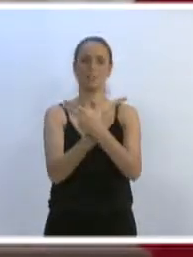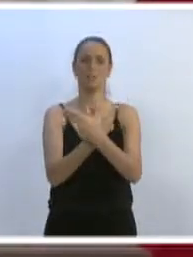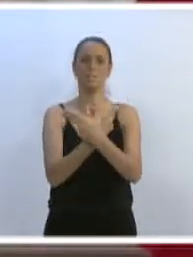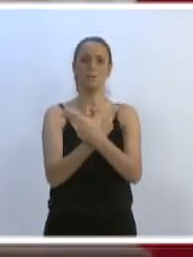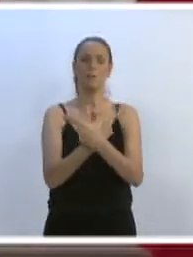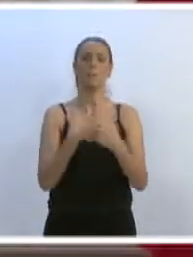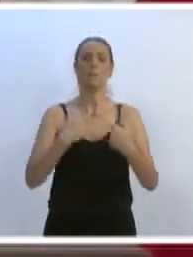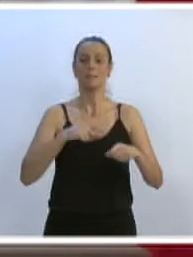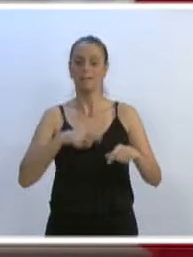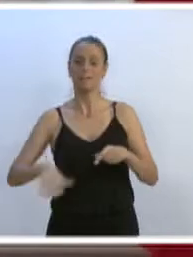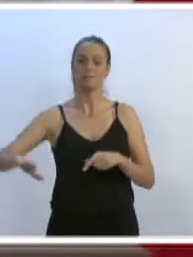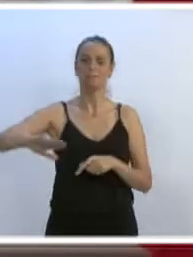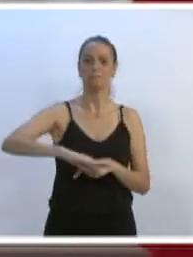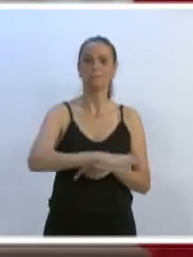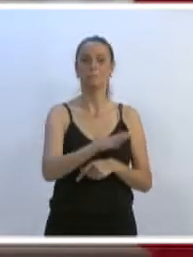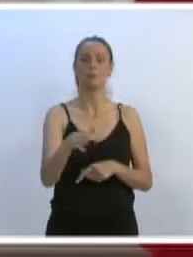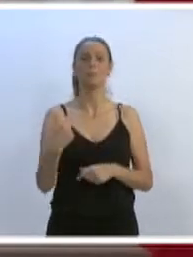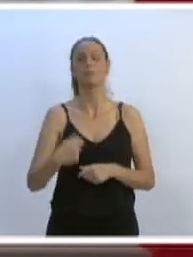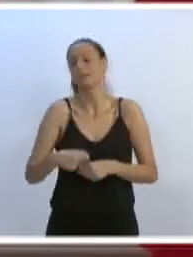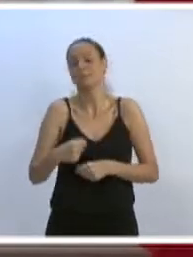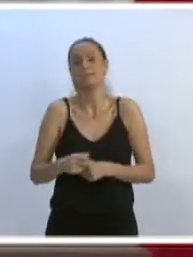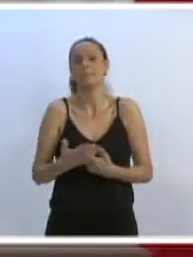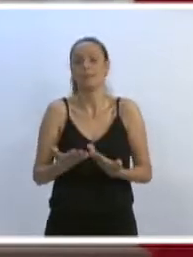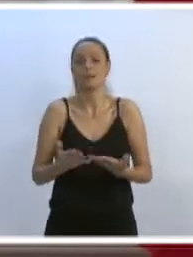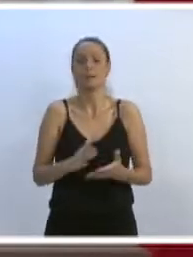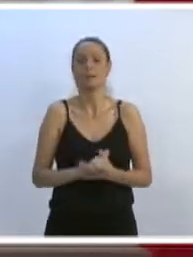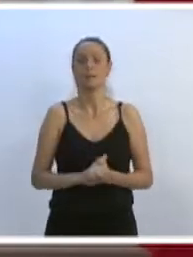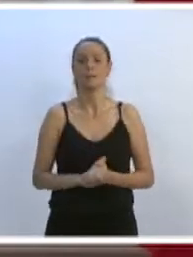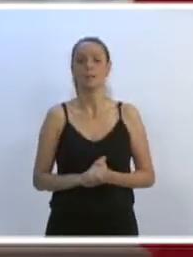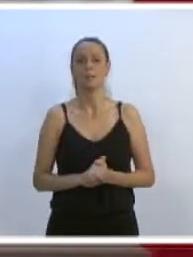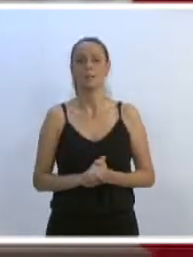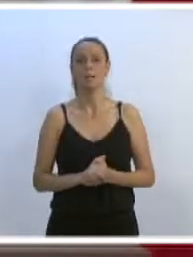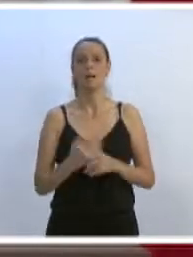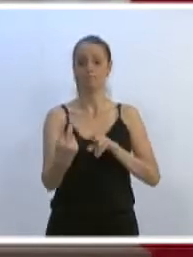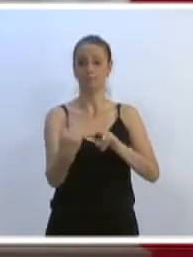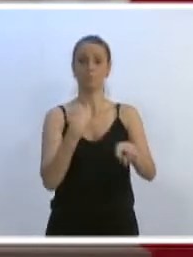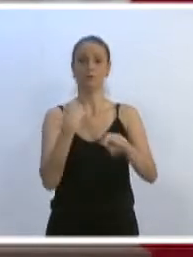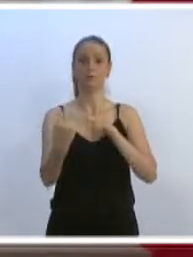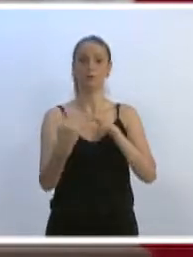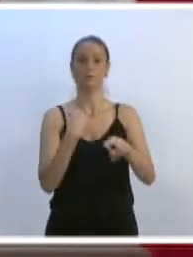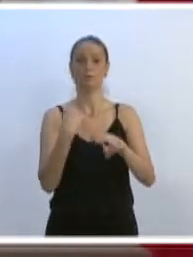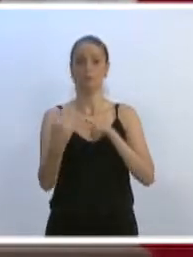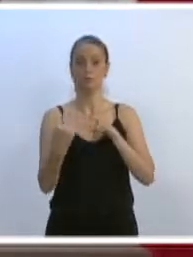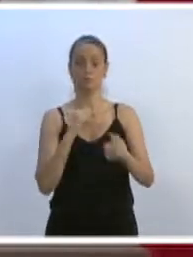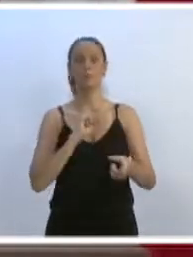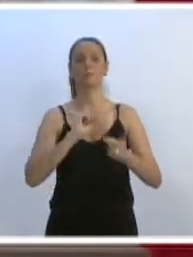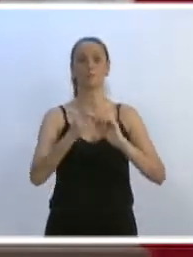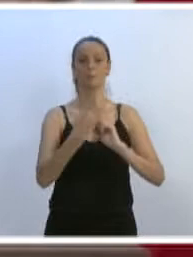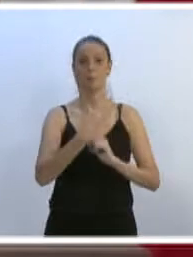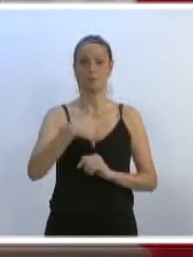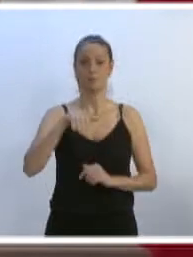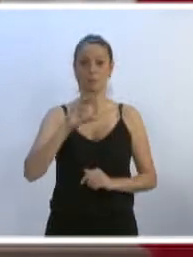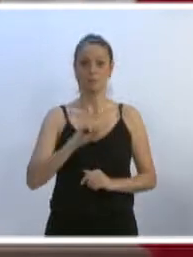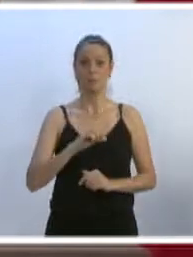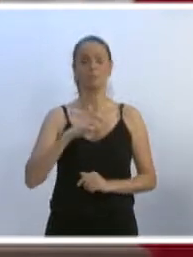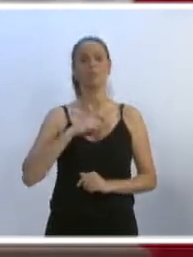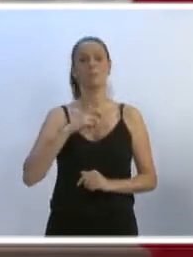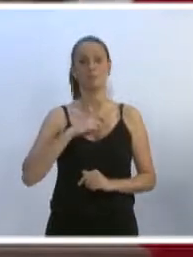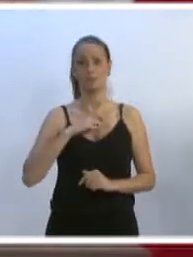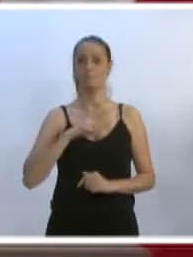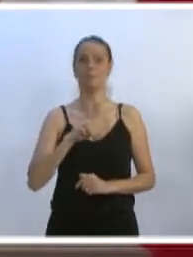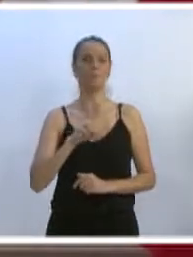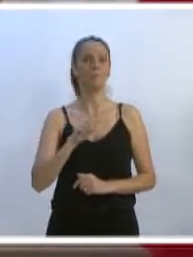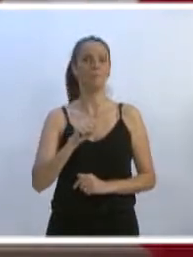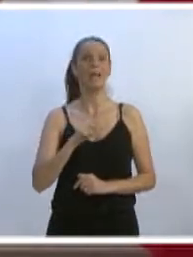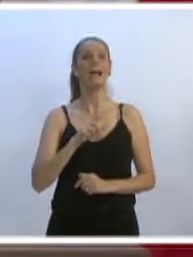toda hora tem que cruzar ou pegar é a duplicação a tão sonhada duplicada br 470 estiver variantes ele vai e